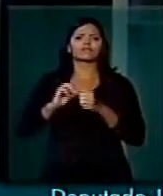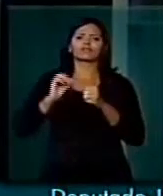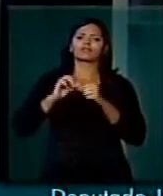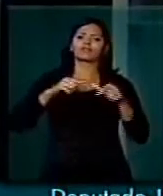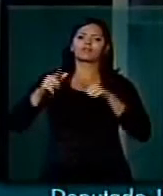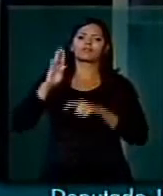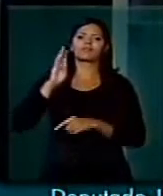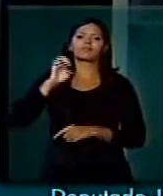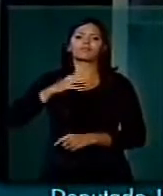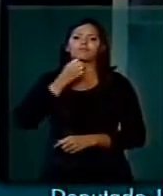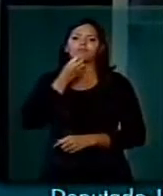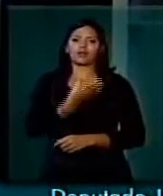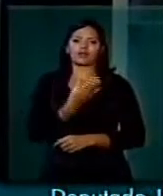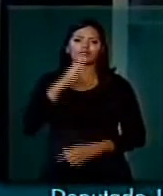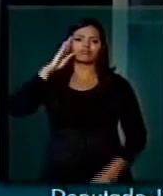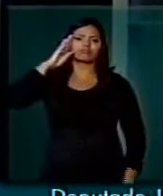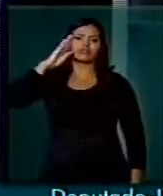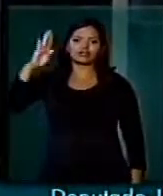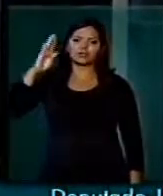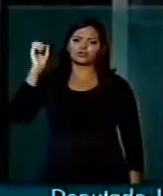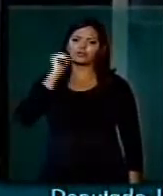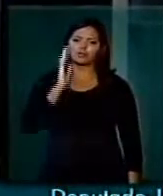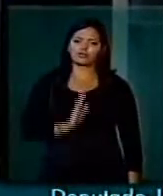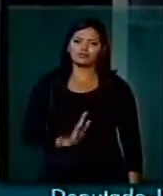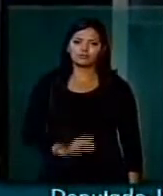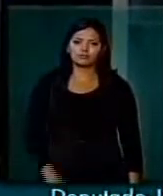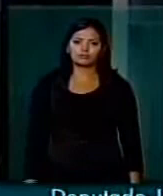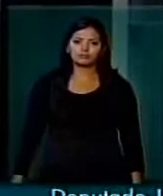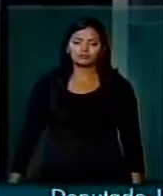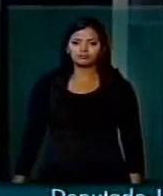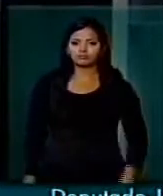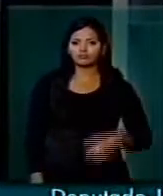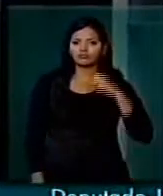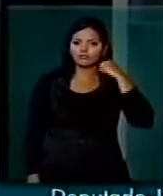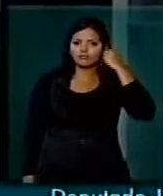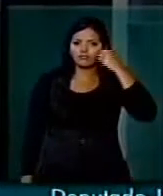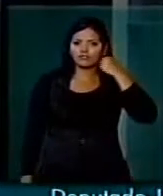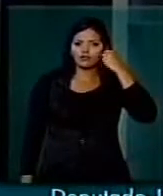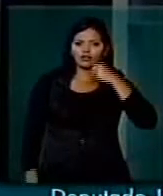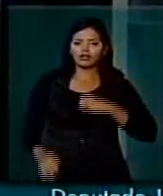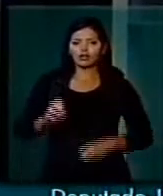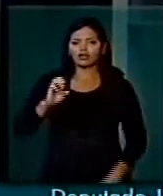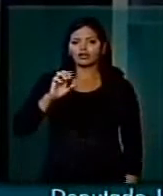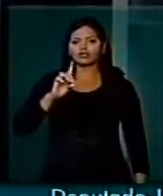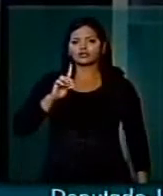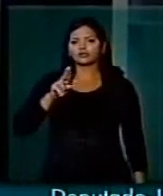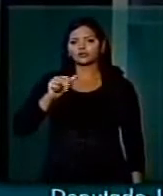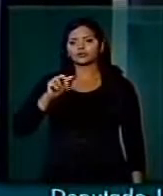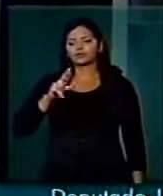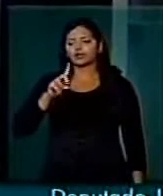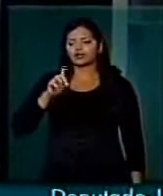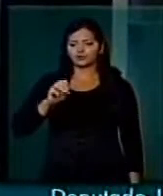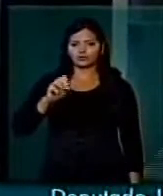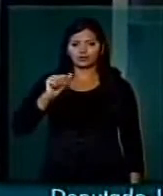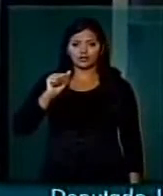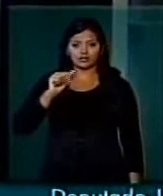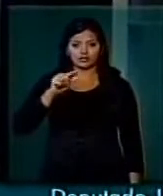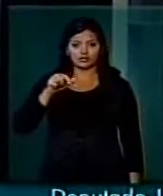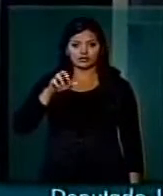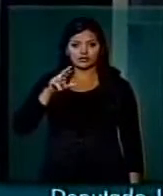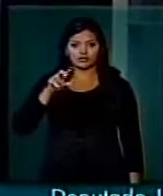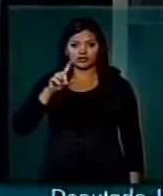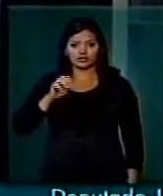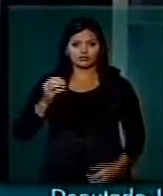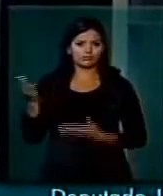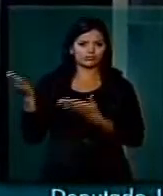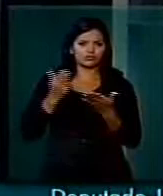Exército Brasileiro, às Forças Armadas Brasileiras. O senador Eduardo Azeredo trouxe aqui alguns números que